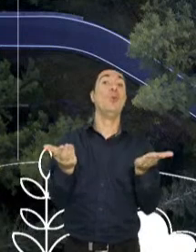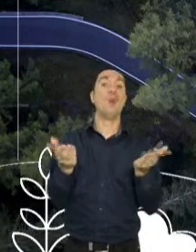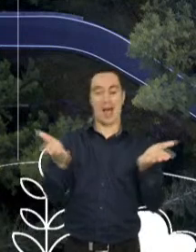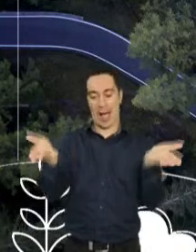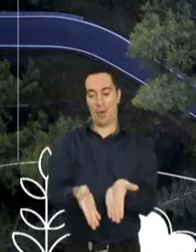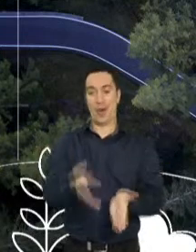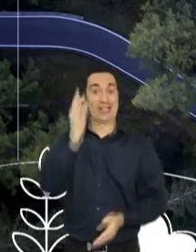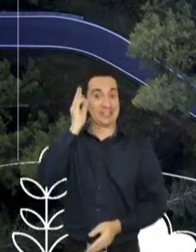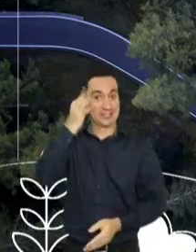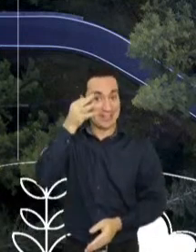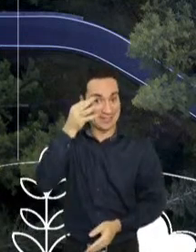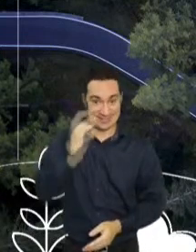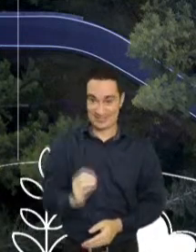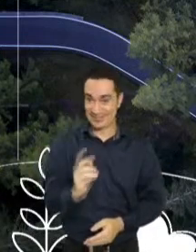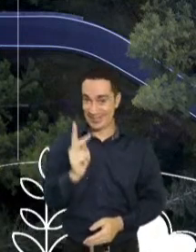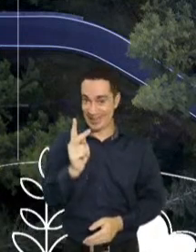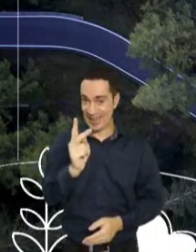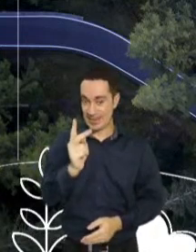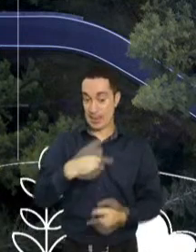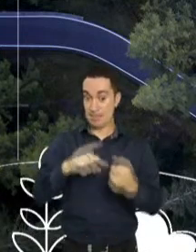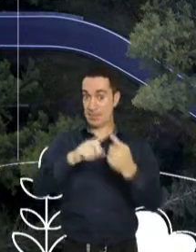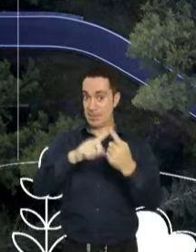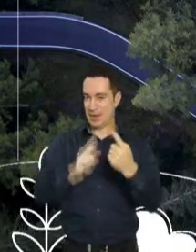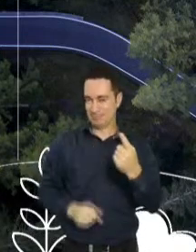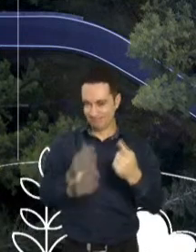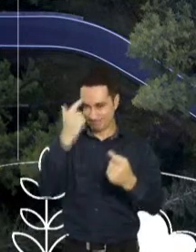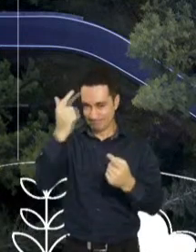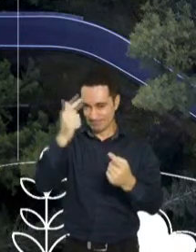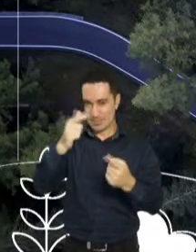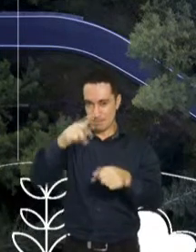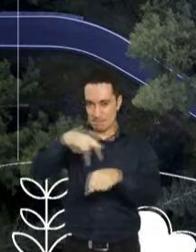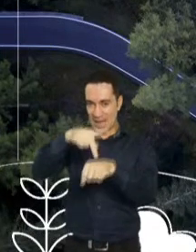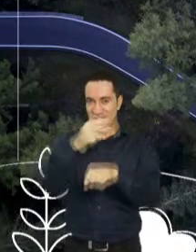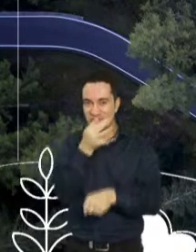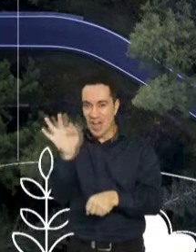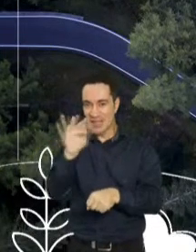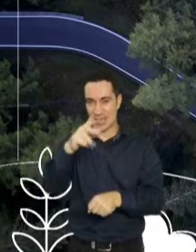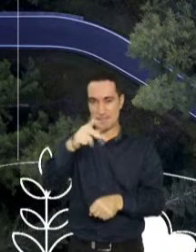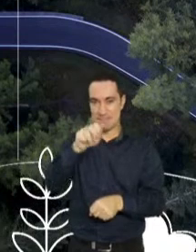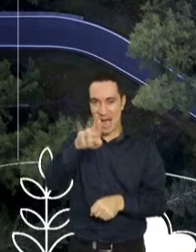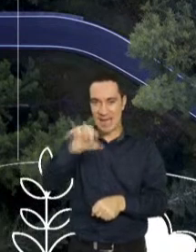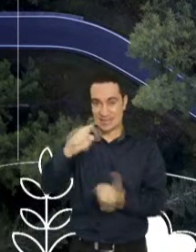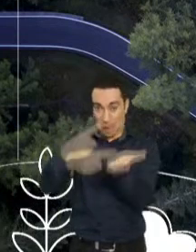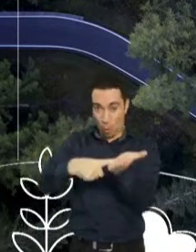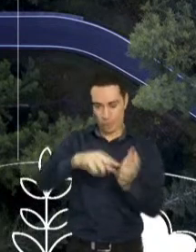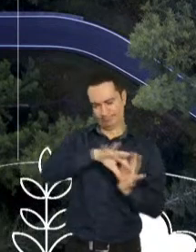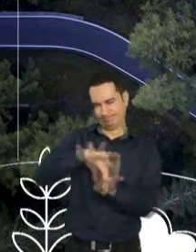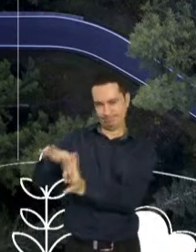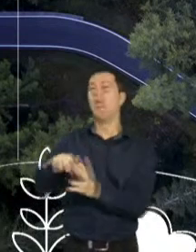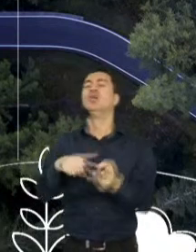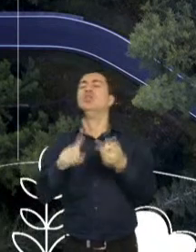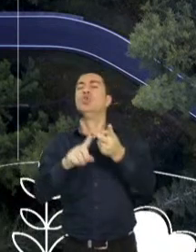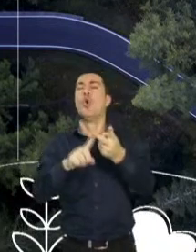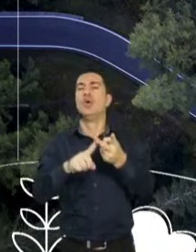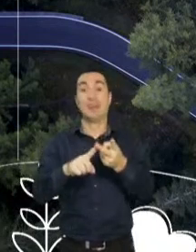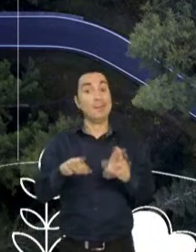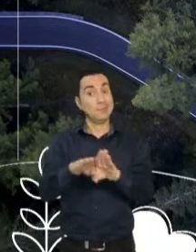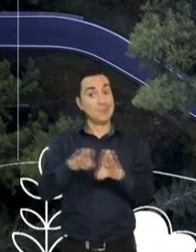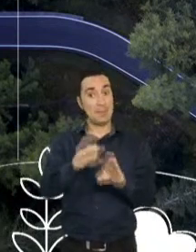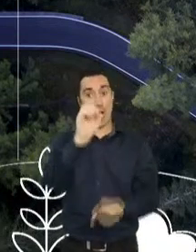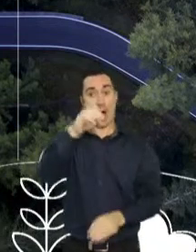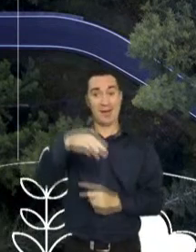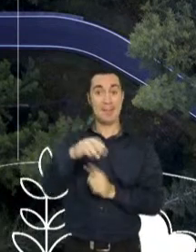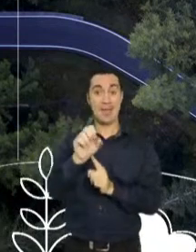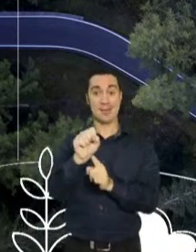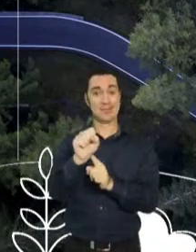seja, agora. Ok? Cenário 1, Acordo de Paris. Cenário 2, não é de hoje, mas a Organização